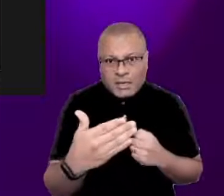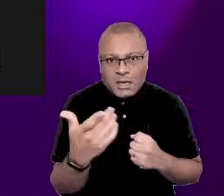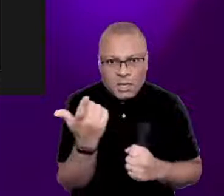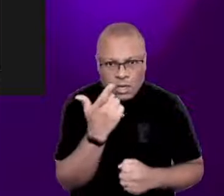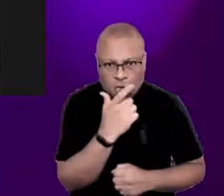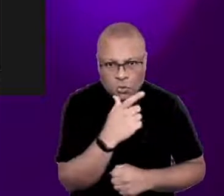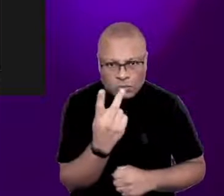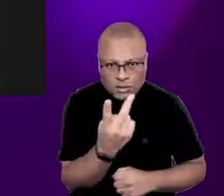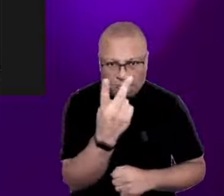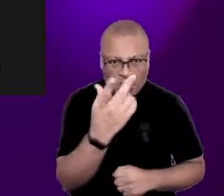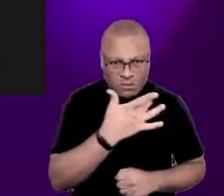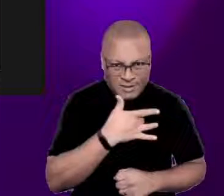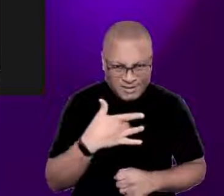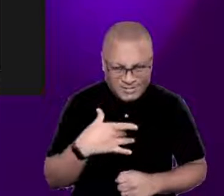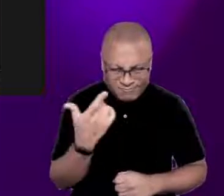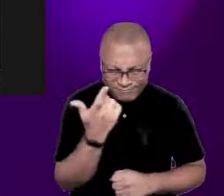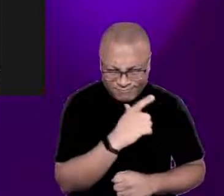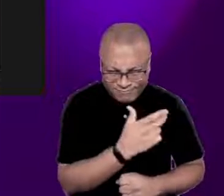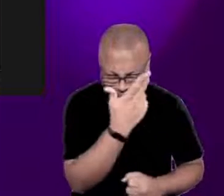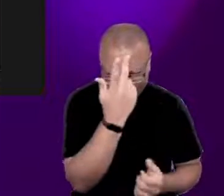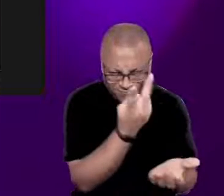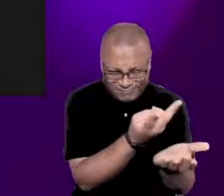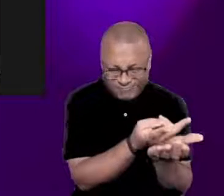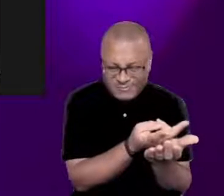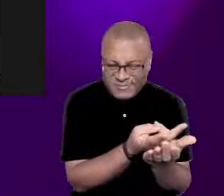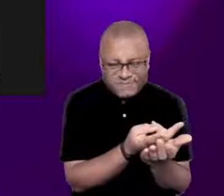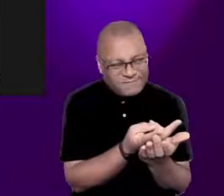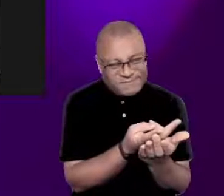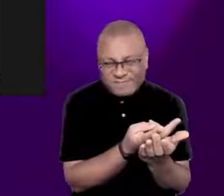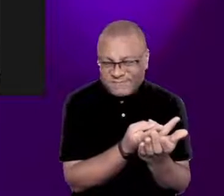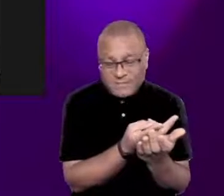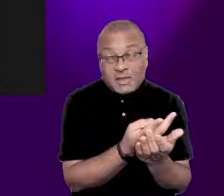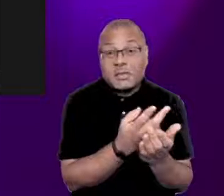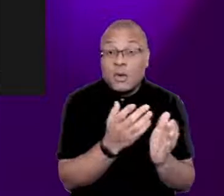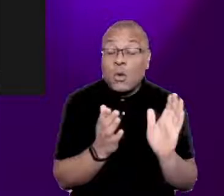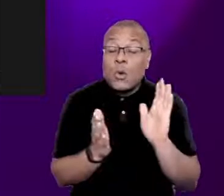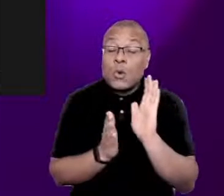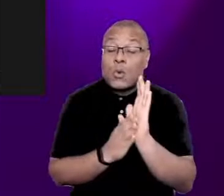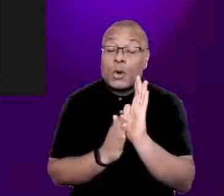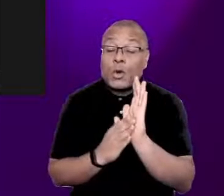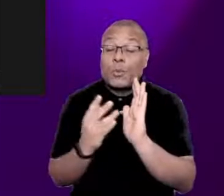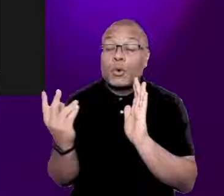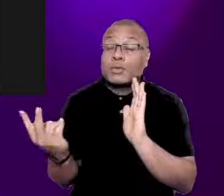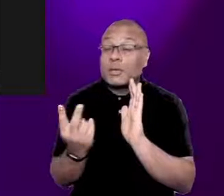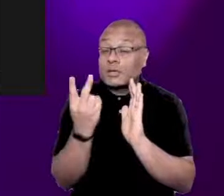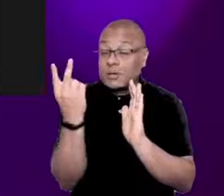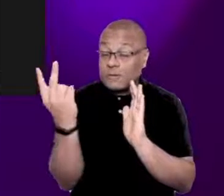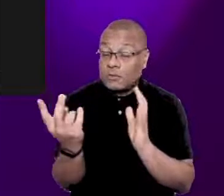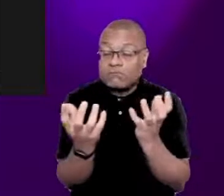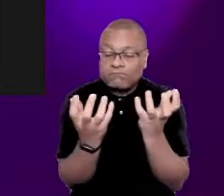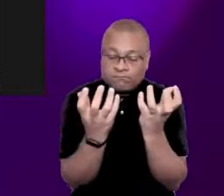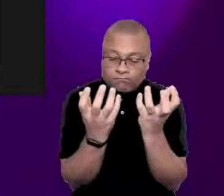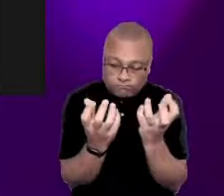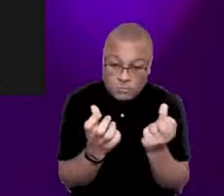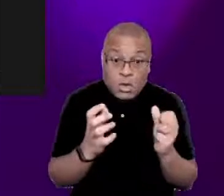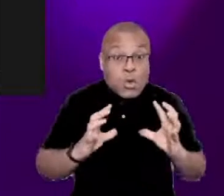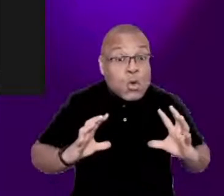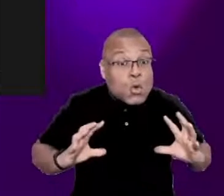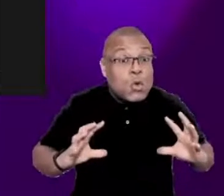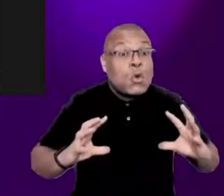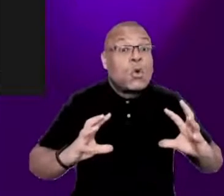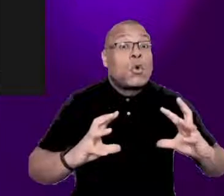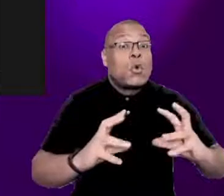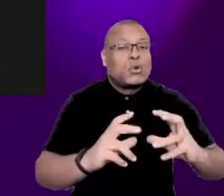mais saúde para as pessoas que foram atendidas. E essa é a proposta de valor, é abraçar todas